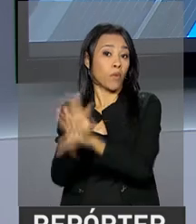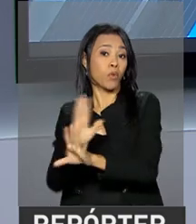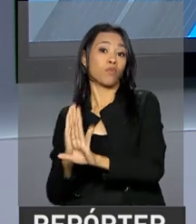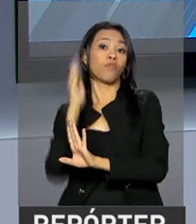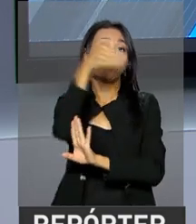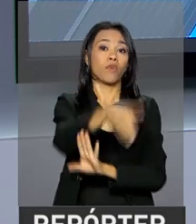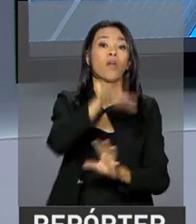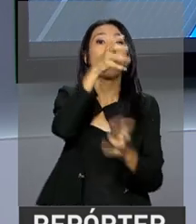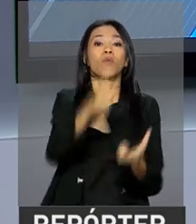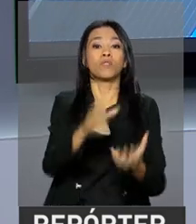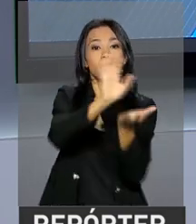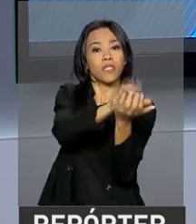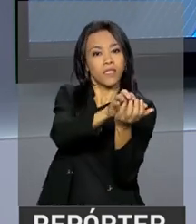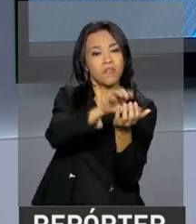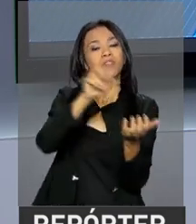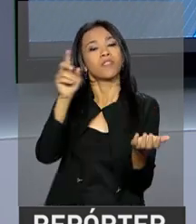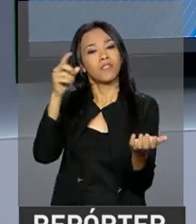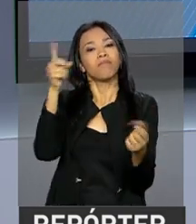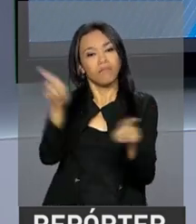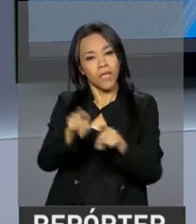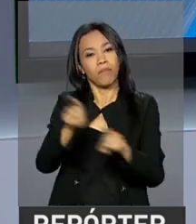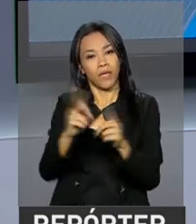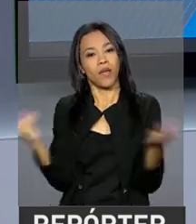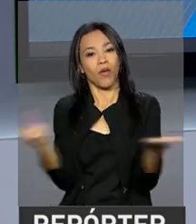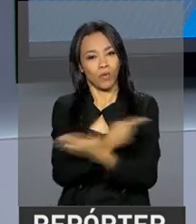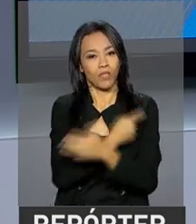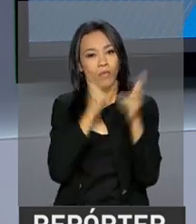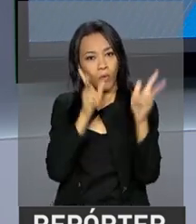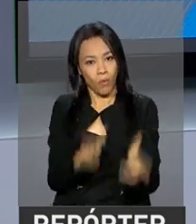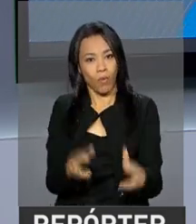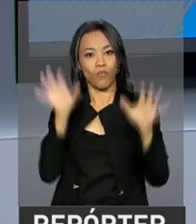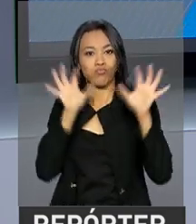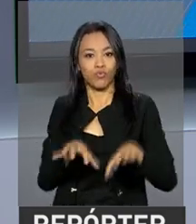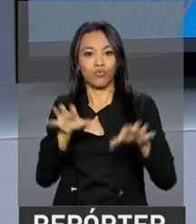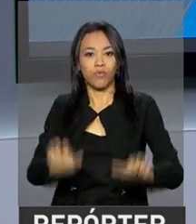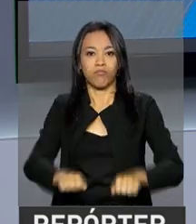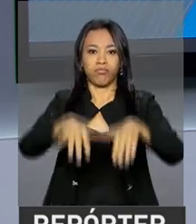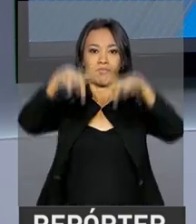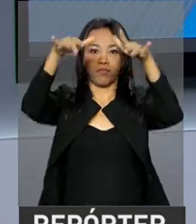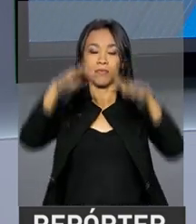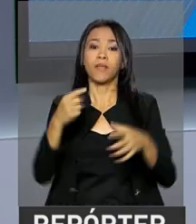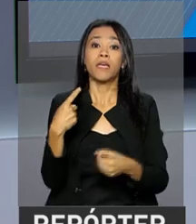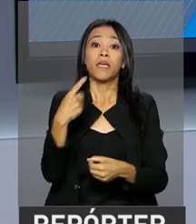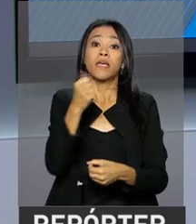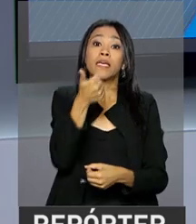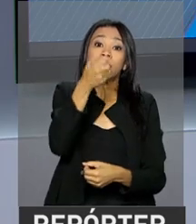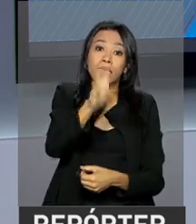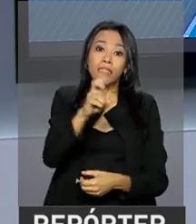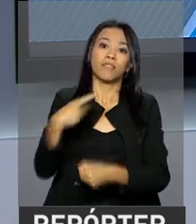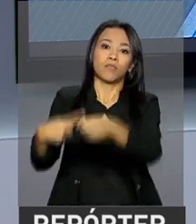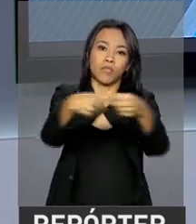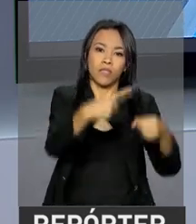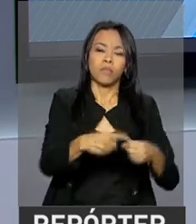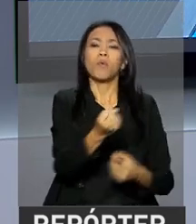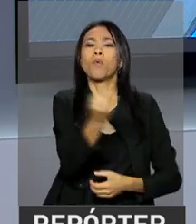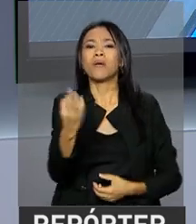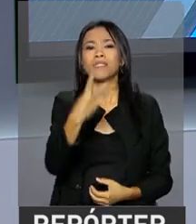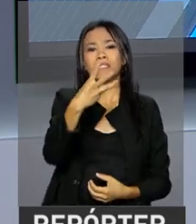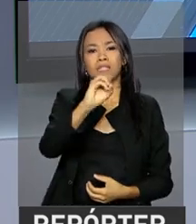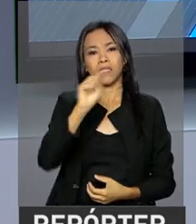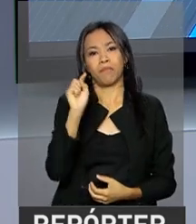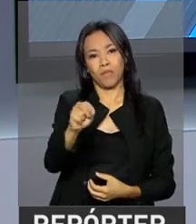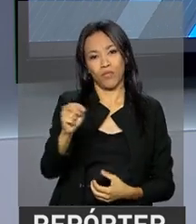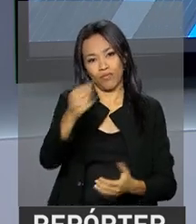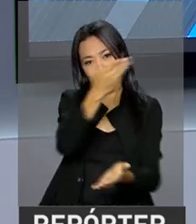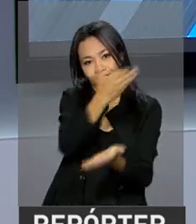a situação dos Pernambucanos atingidos pelas enchentes em 15 municípios são cerca de 30.000 desalojados